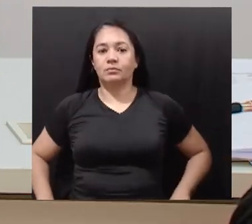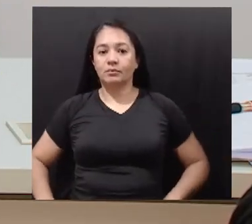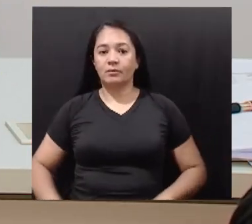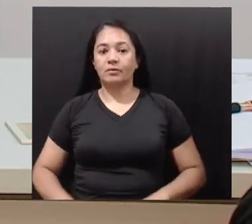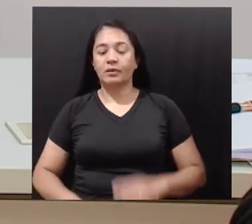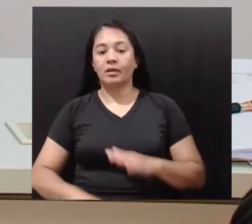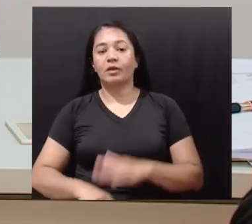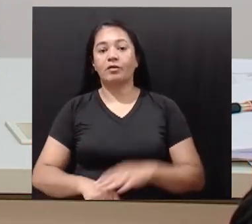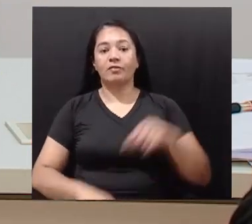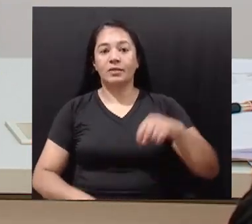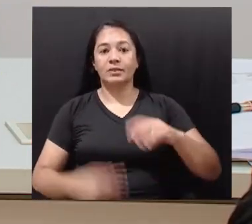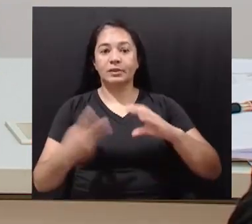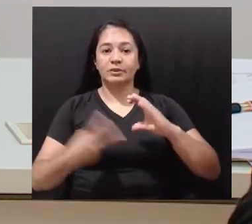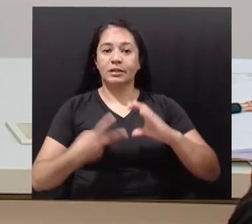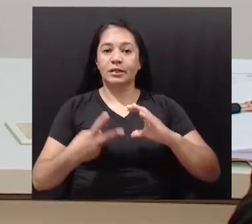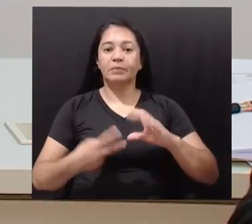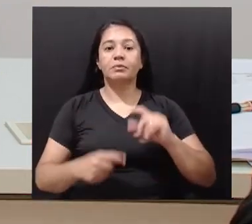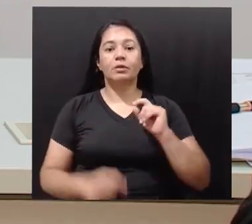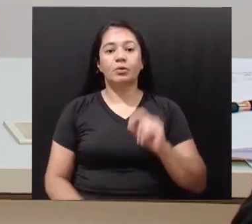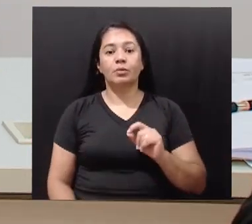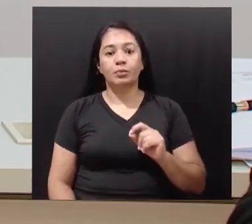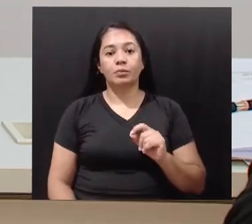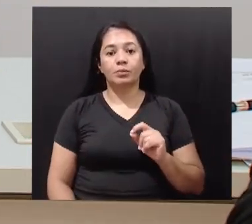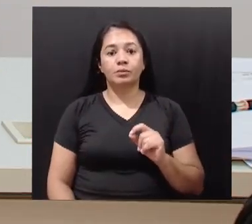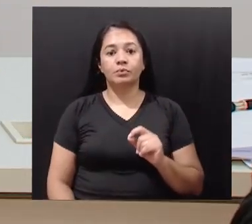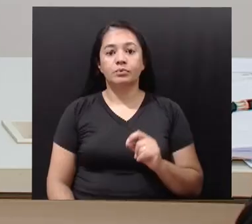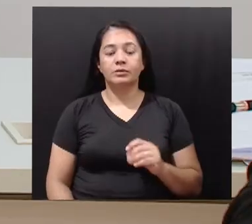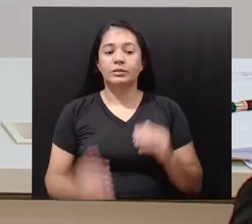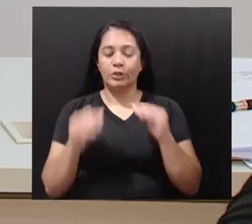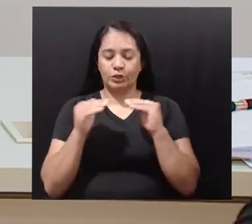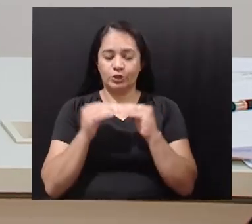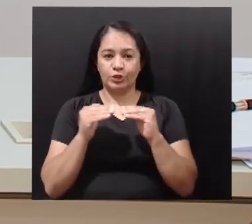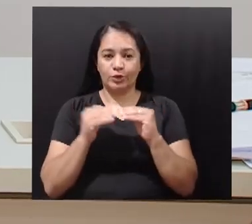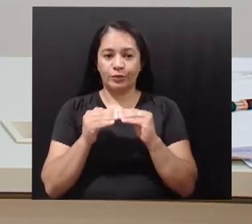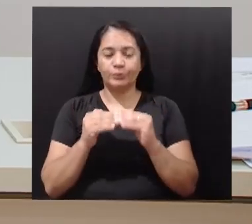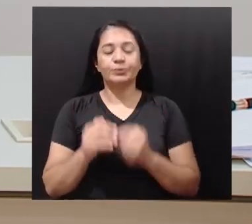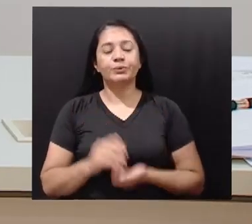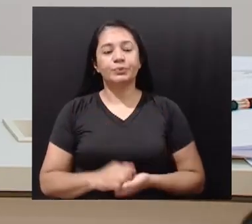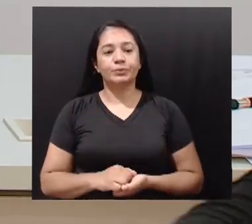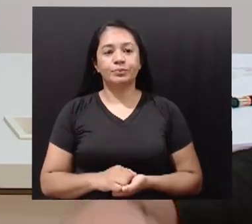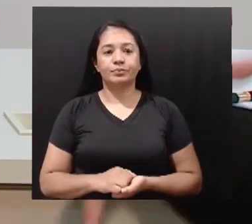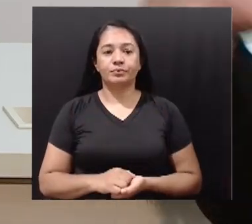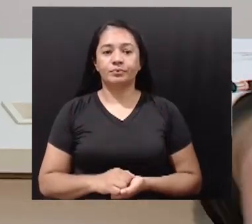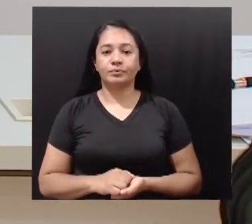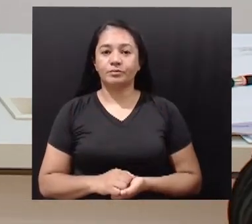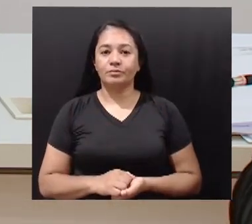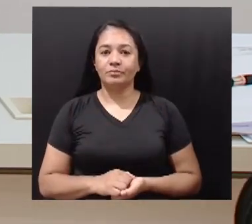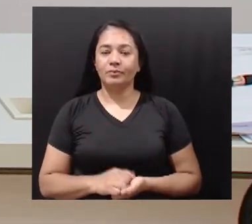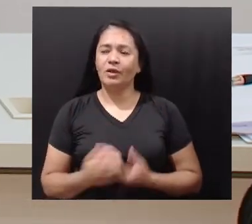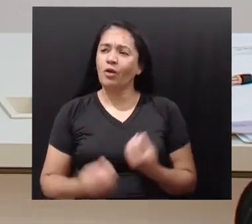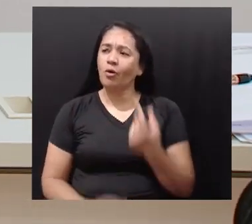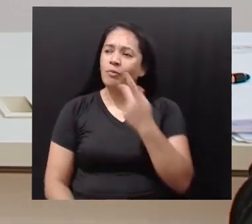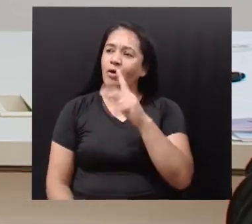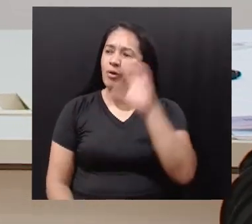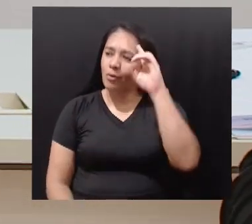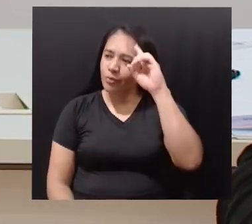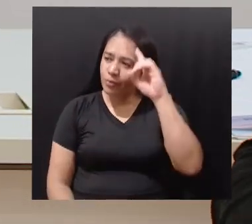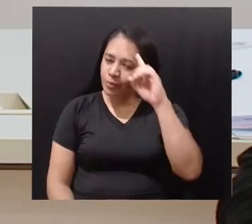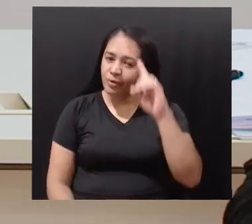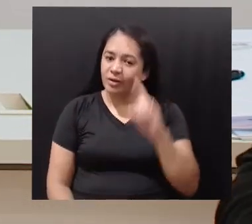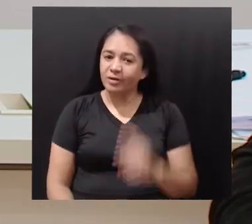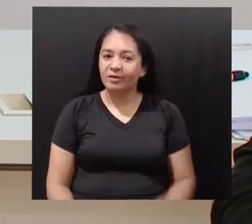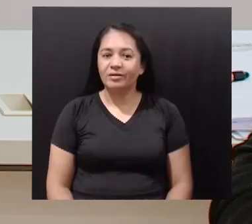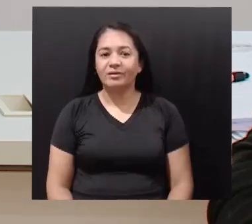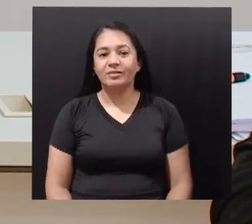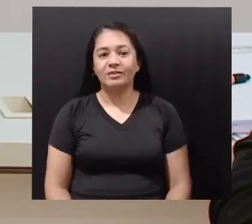Câmara, ela está em conformidade com a LGPD. E como que é seu dia a dia aqui? Você fica situado aqui na Controladoria Geral, né? Eu fico